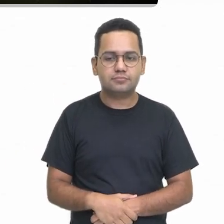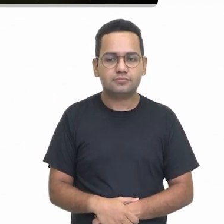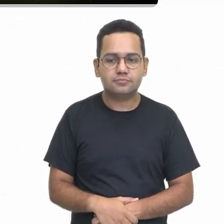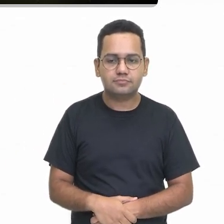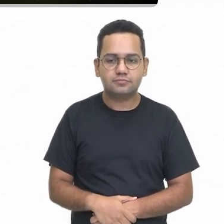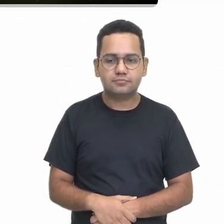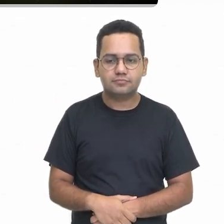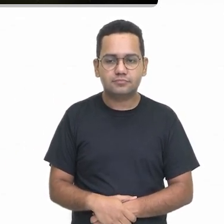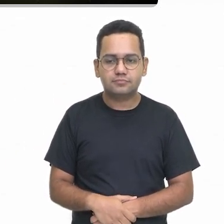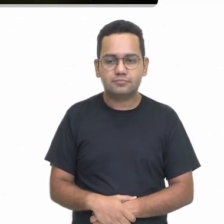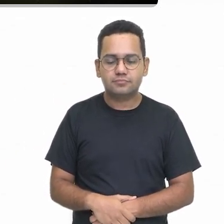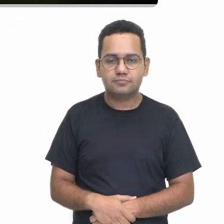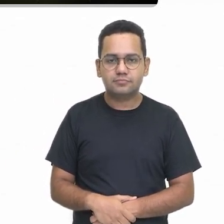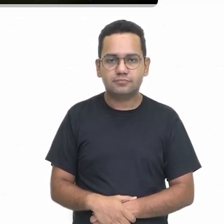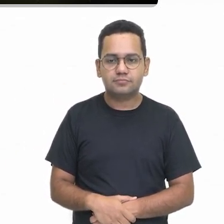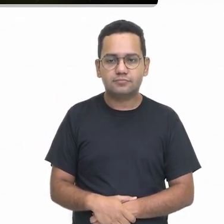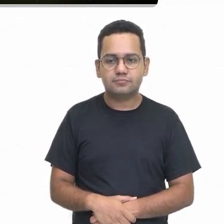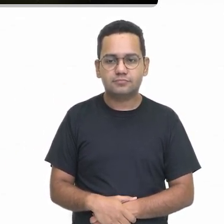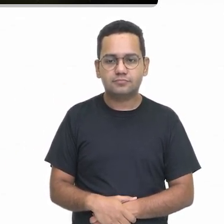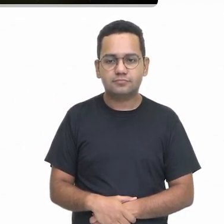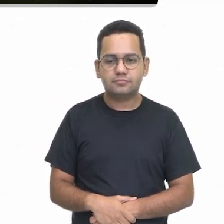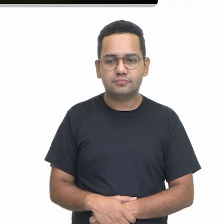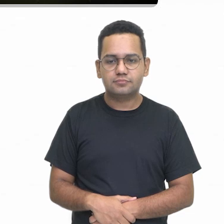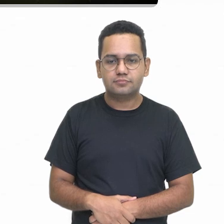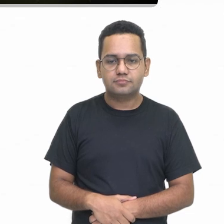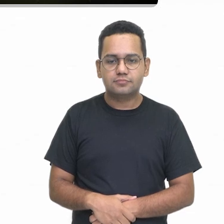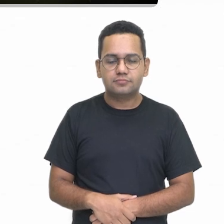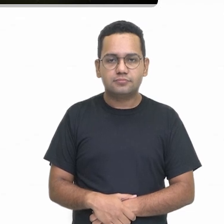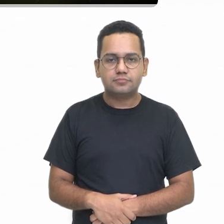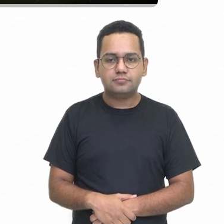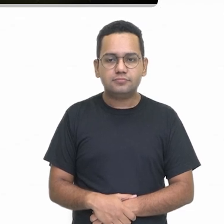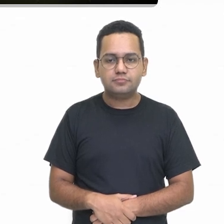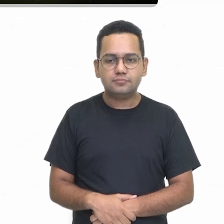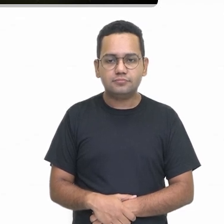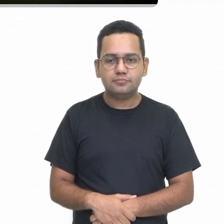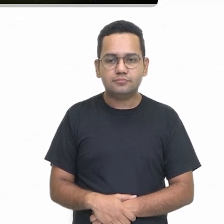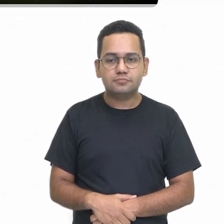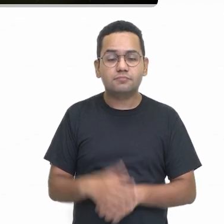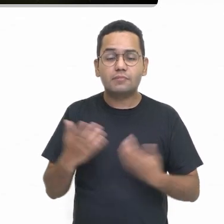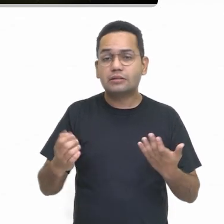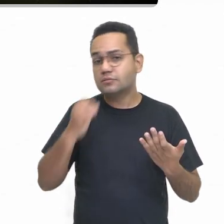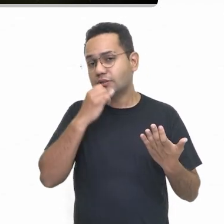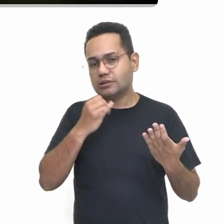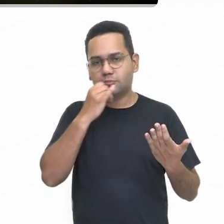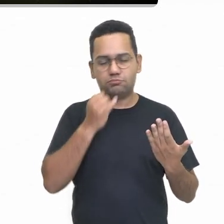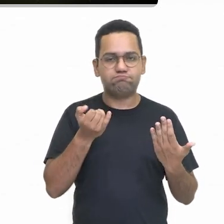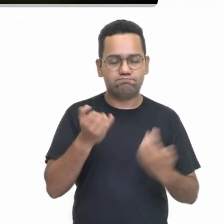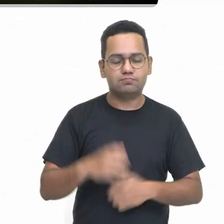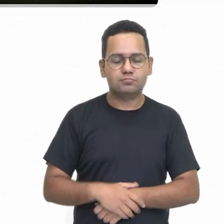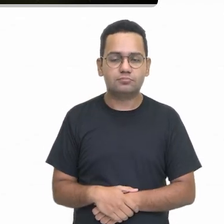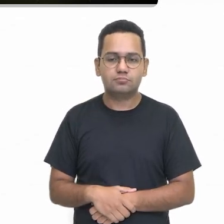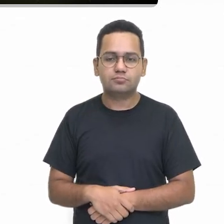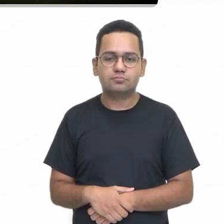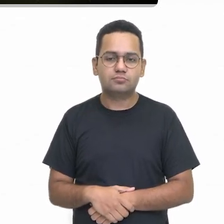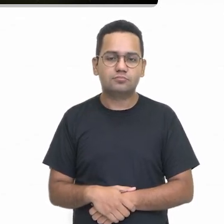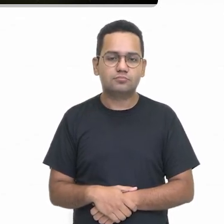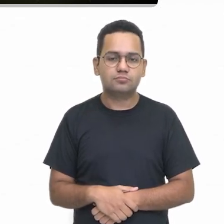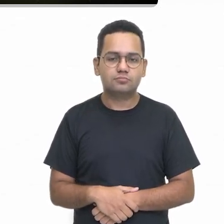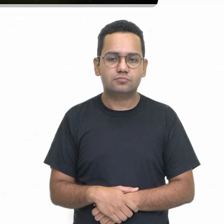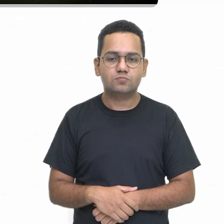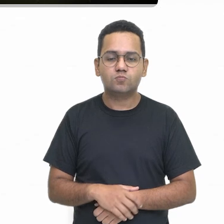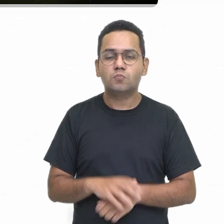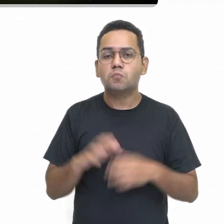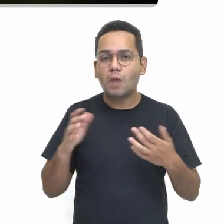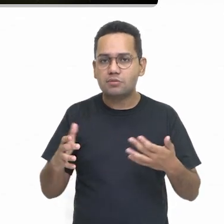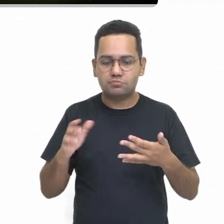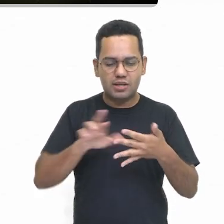aí sendo representado no pão né então são apenas exemplos todos os indivíduos